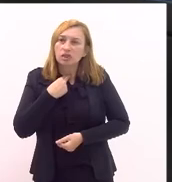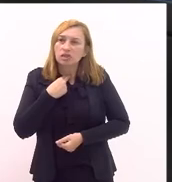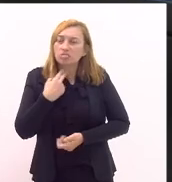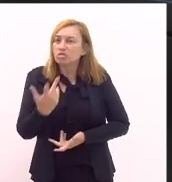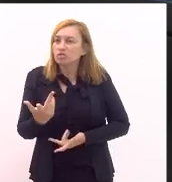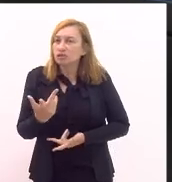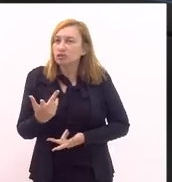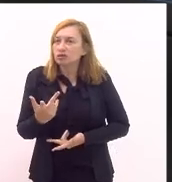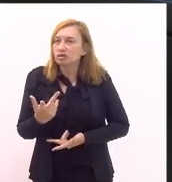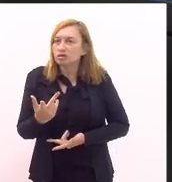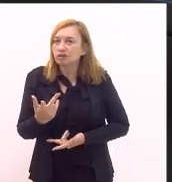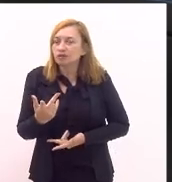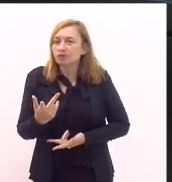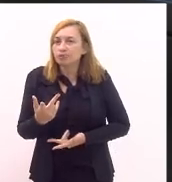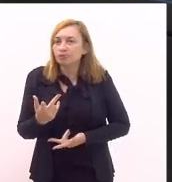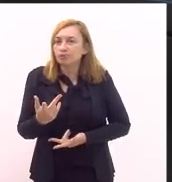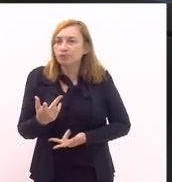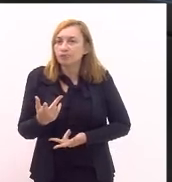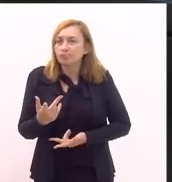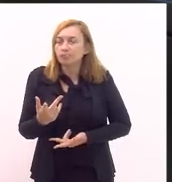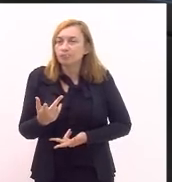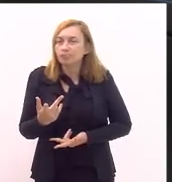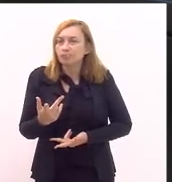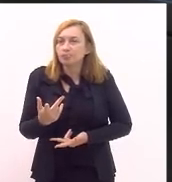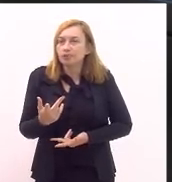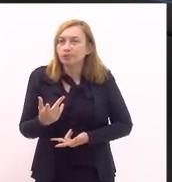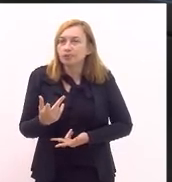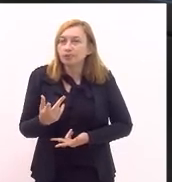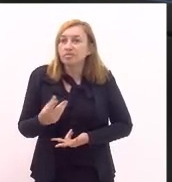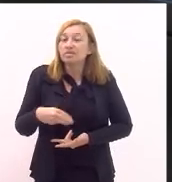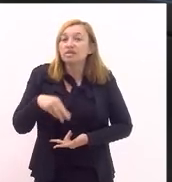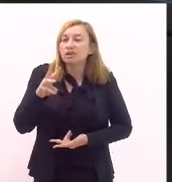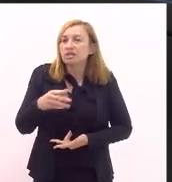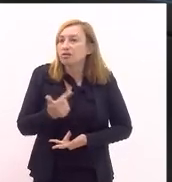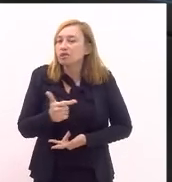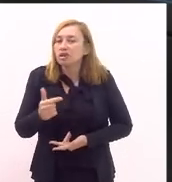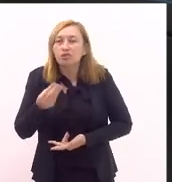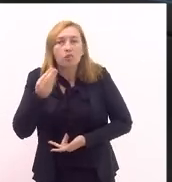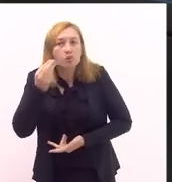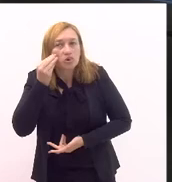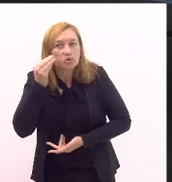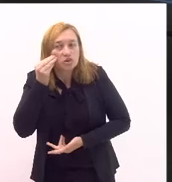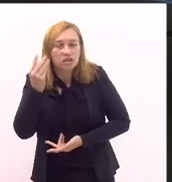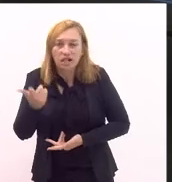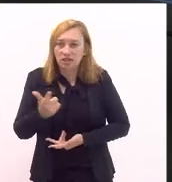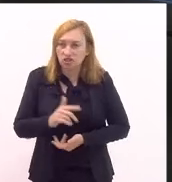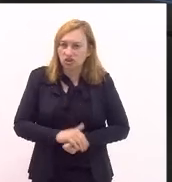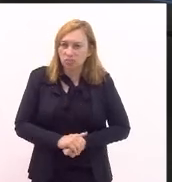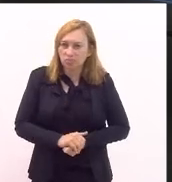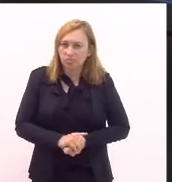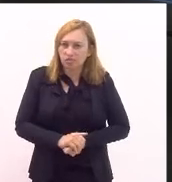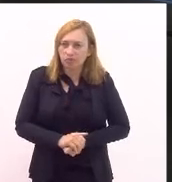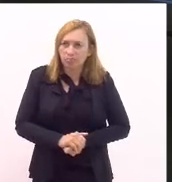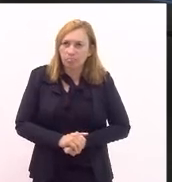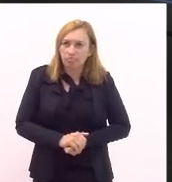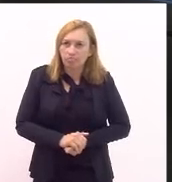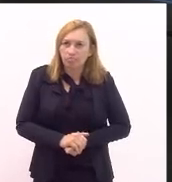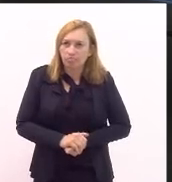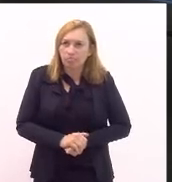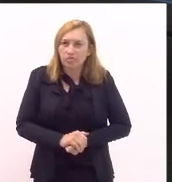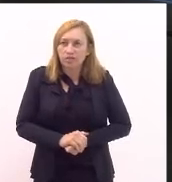atribuir por e simplesmente e quem não teve a oportunidade de